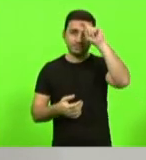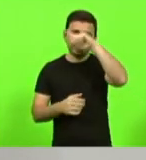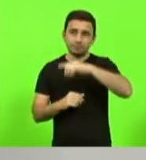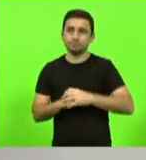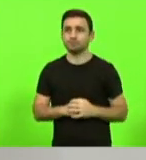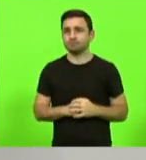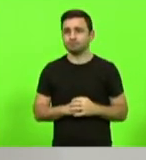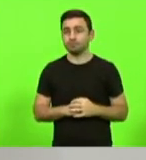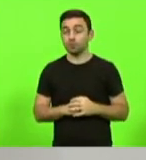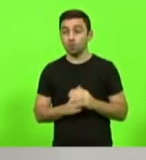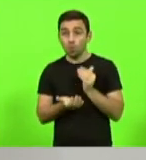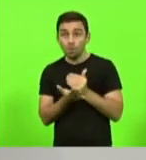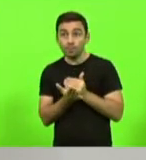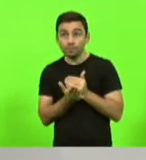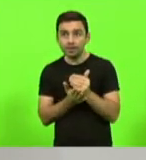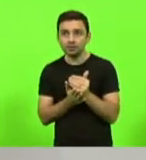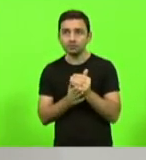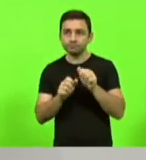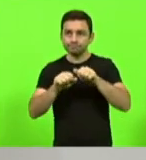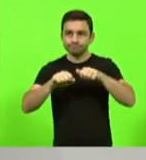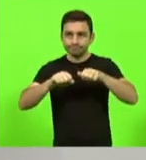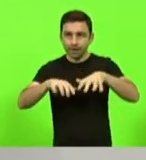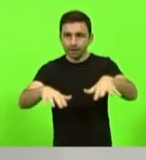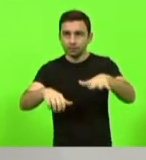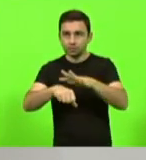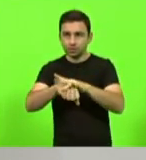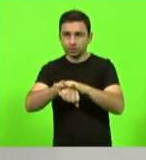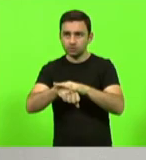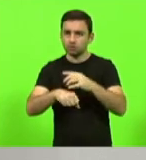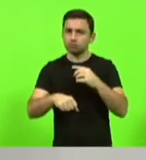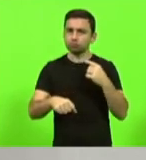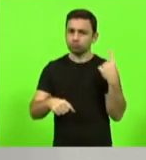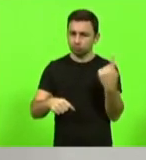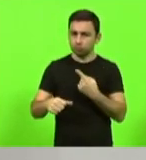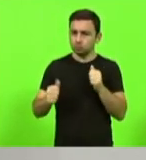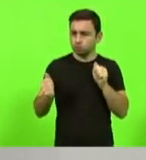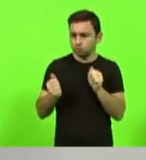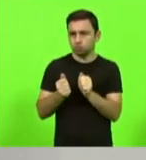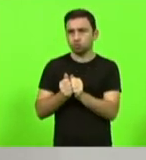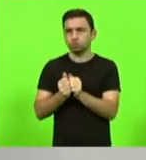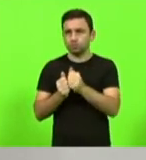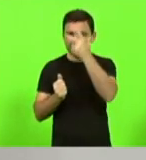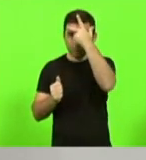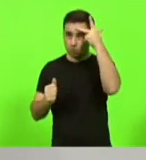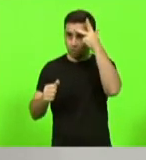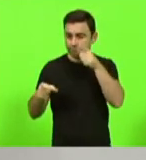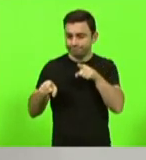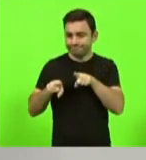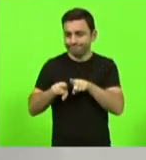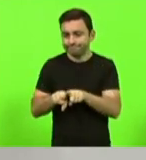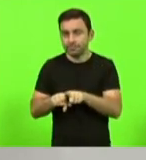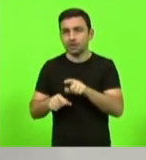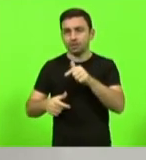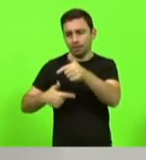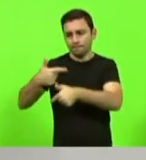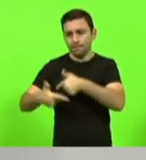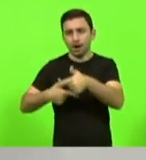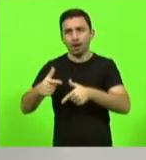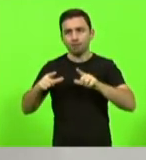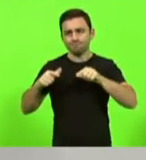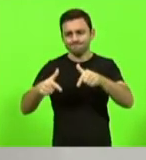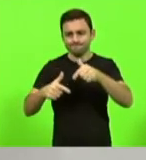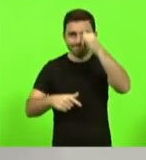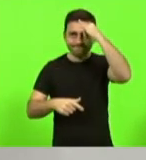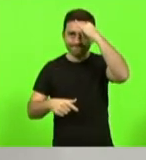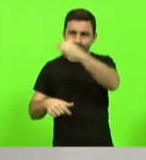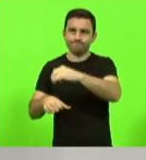se colocado ao lado dos associados e dos trabalhadores que atuam na linha de frente ao combate